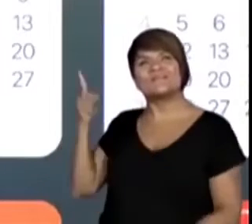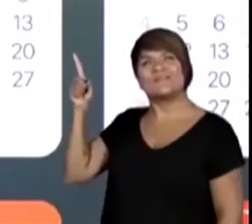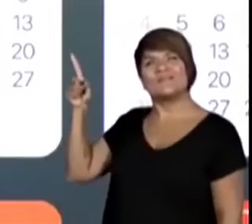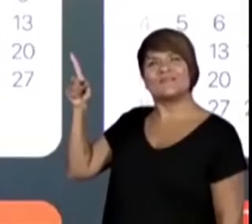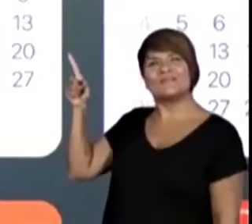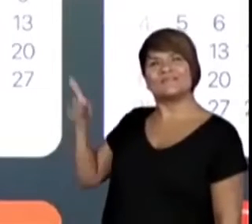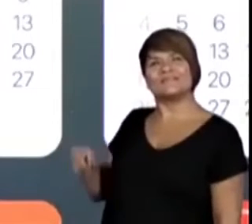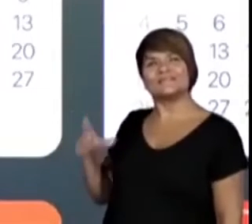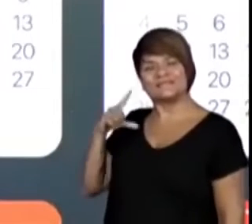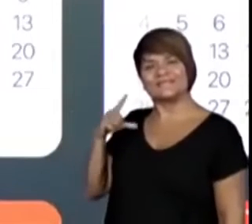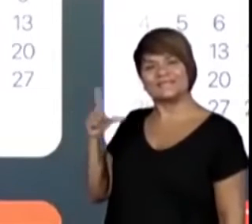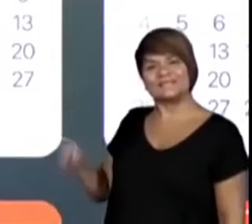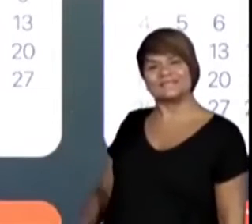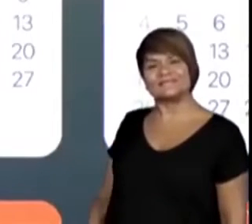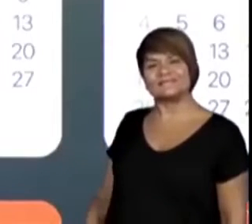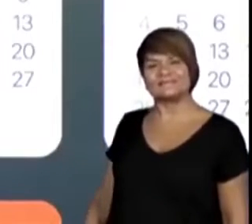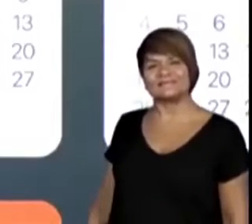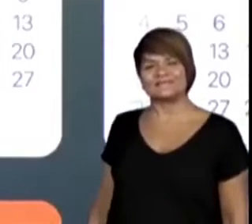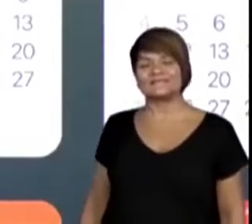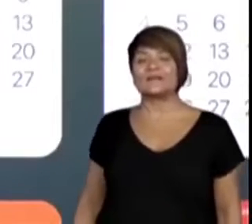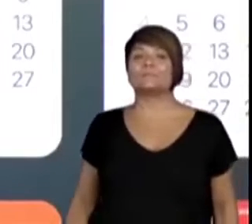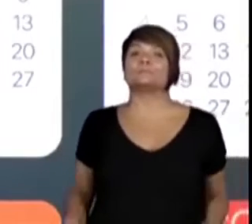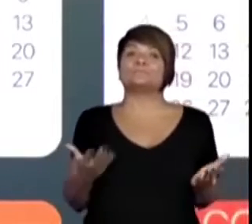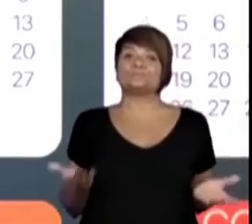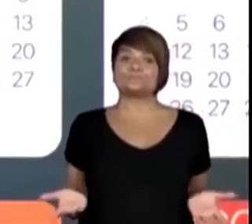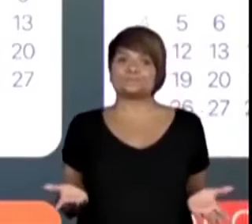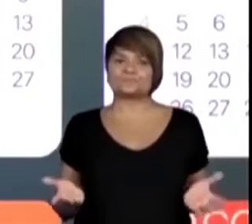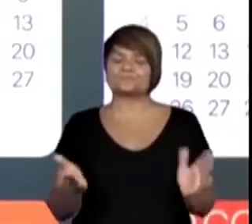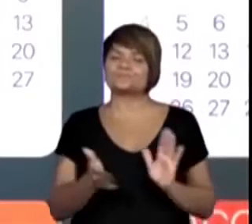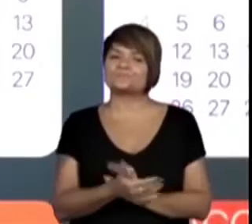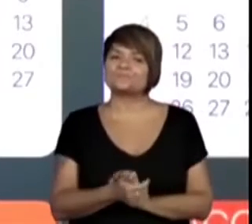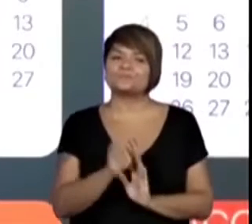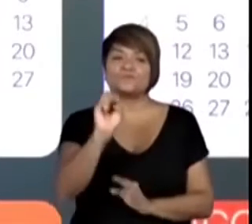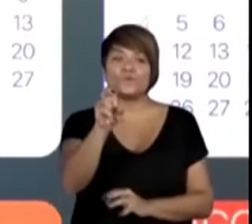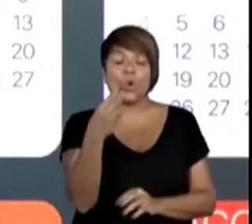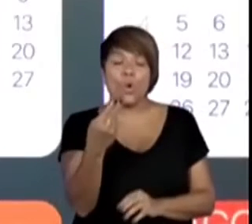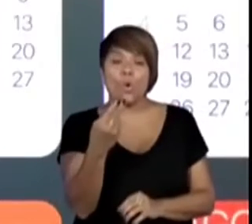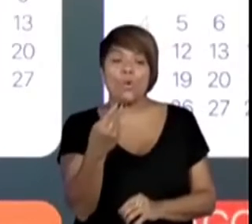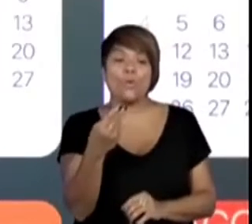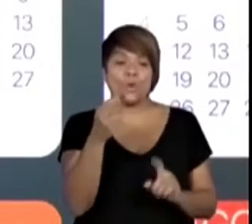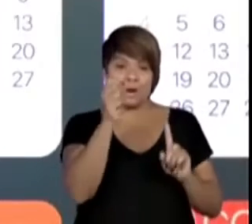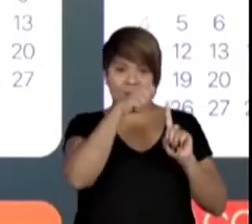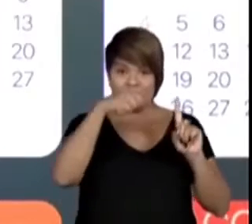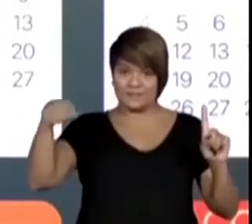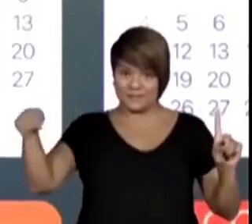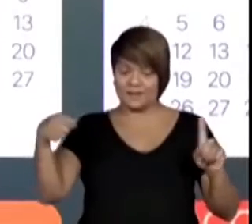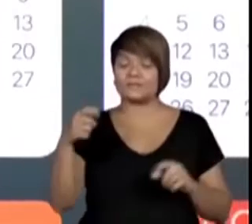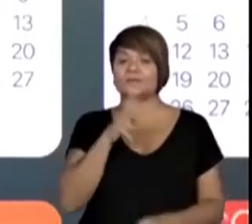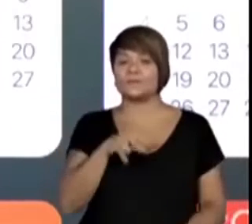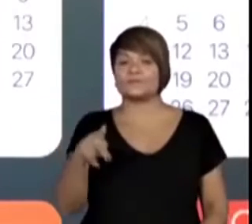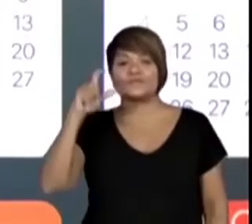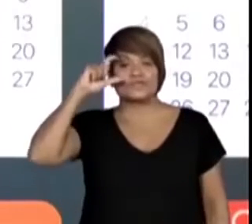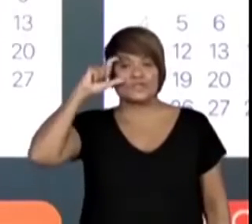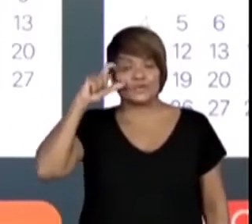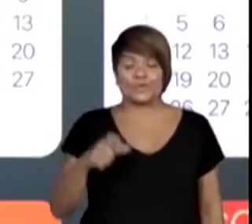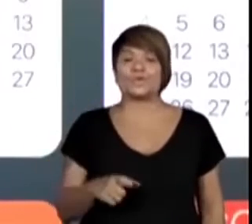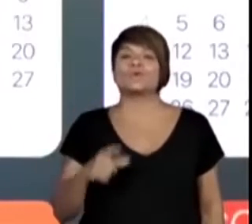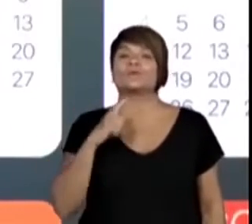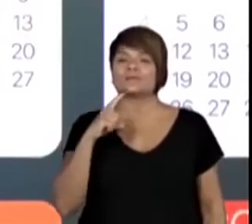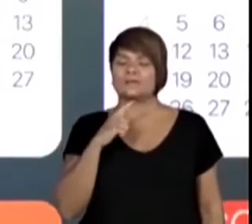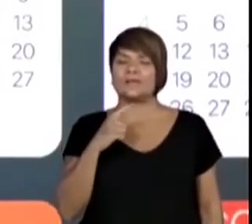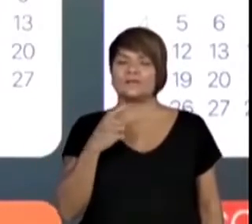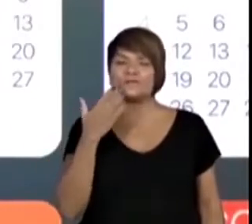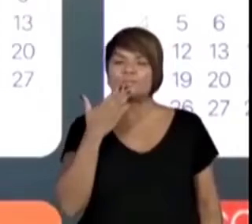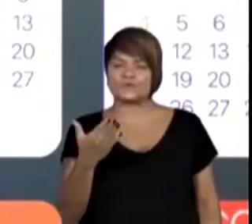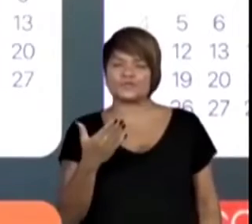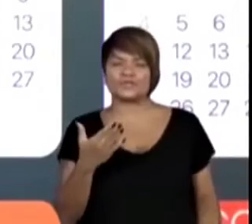em cima do calendário. Ou no calendário da professora Genô aqui, ó. Se vocês também olharem, vamos